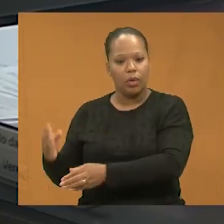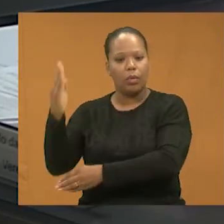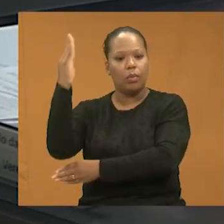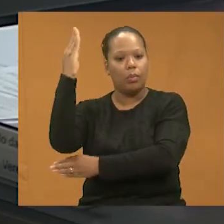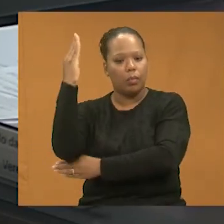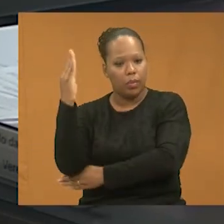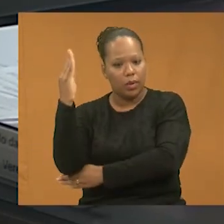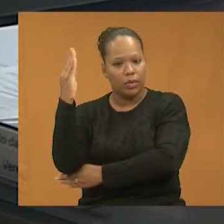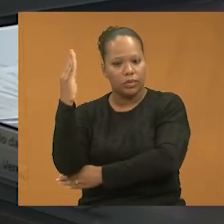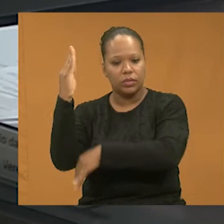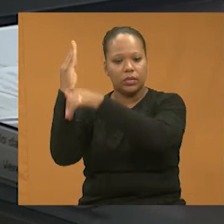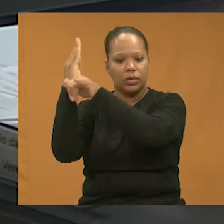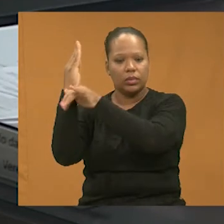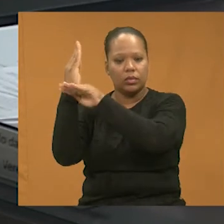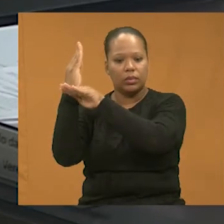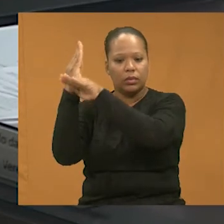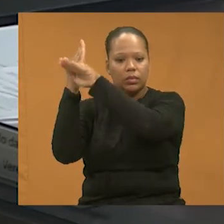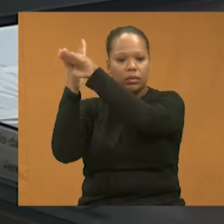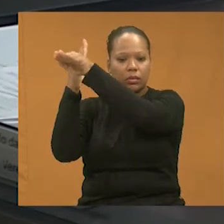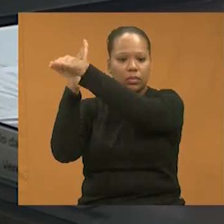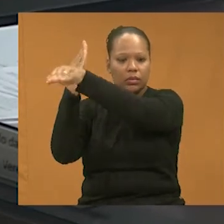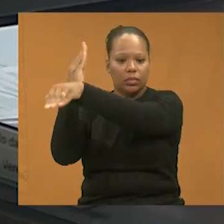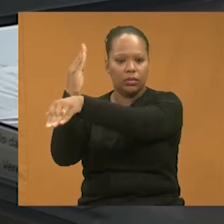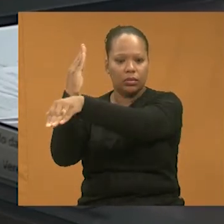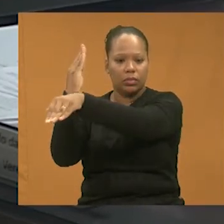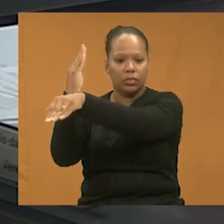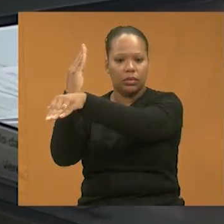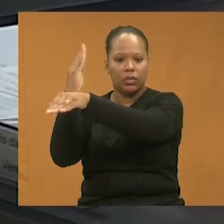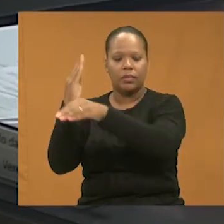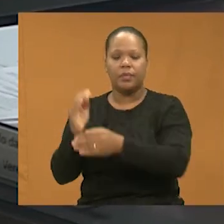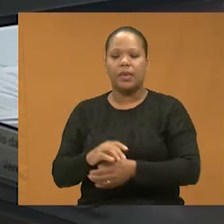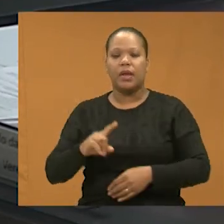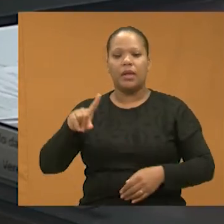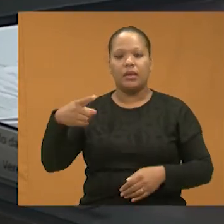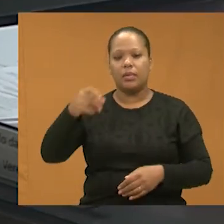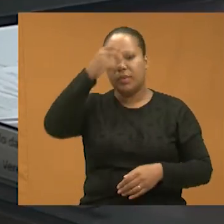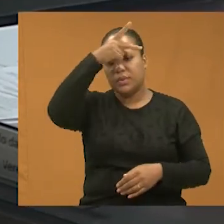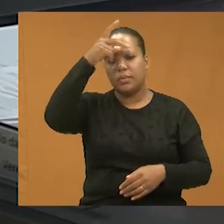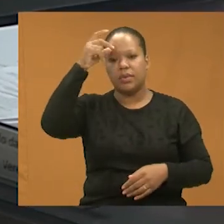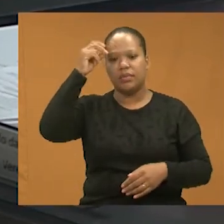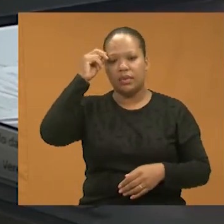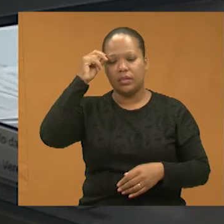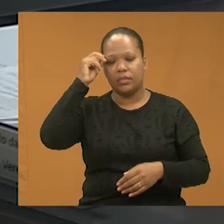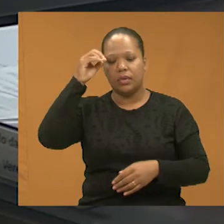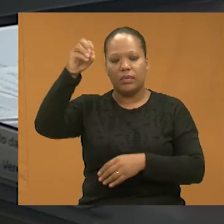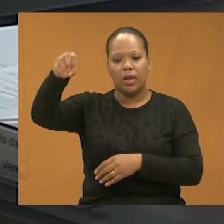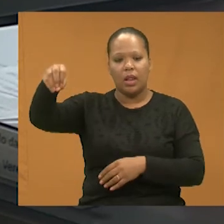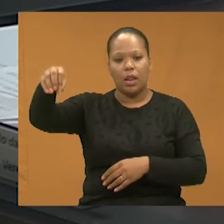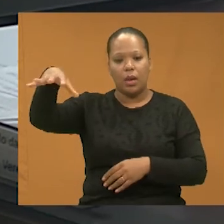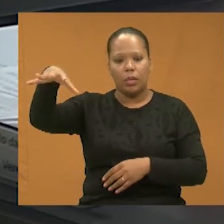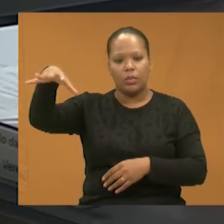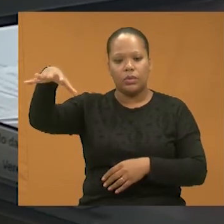e os braços também. E depois a manutenção, quem vai dar é a prefeitura, entendeu? Na iluminação pública